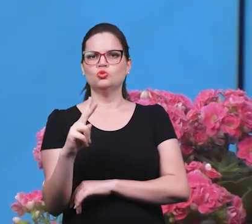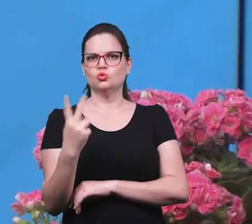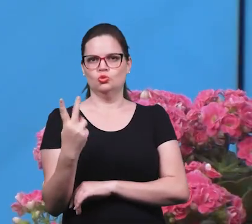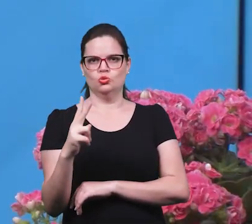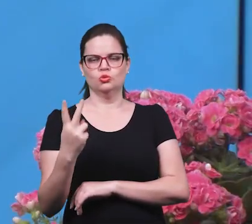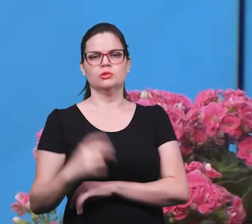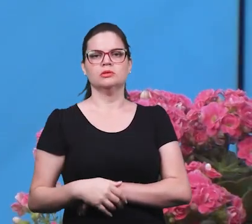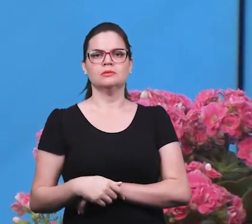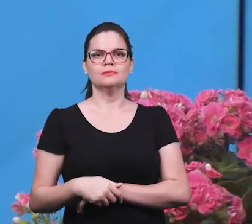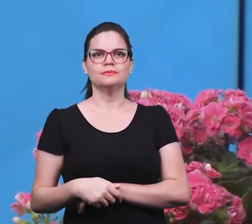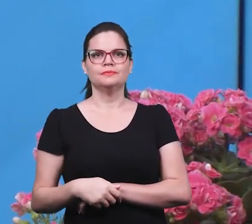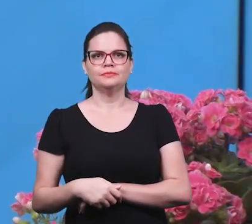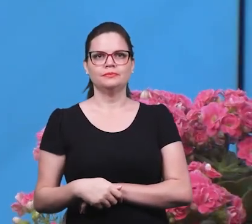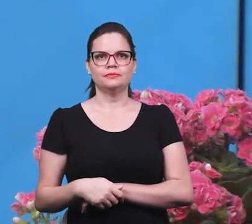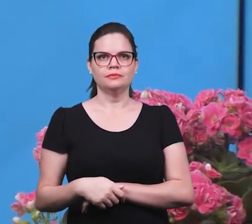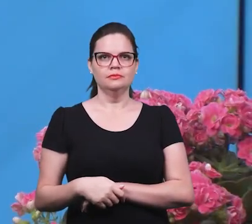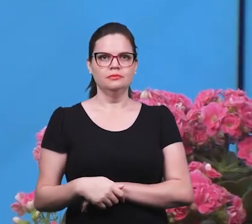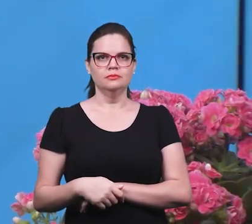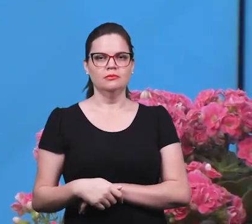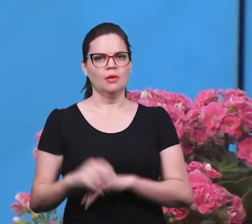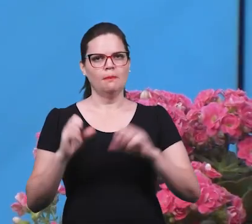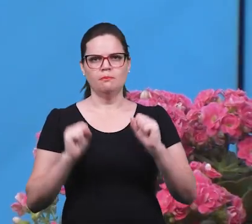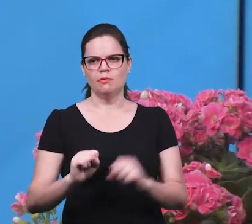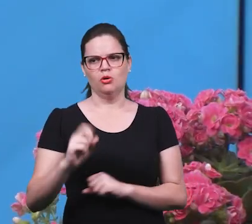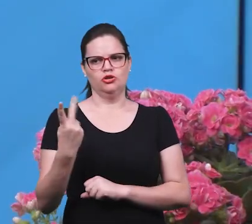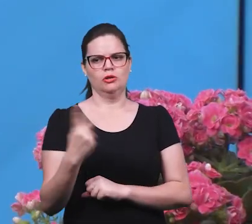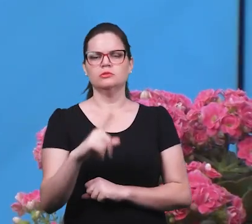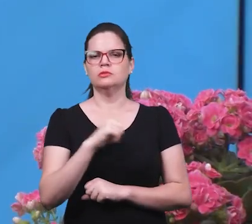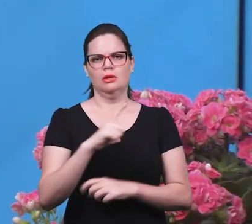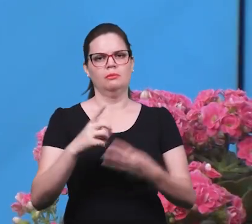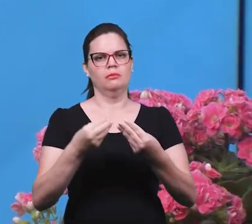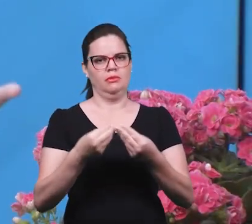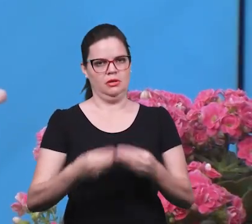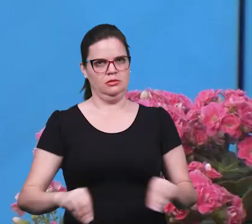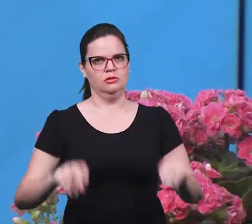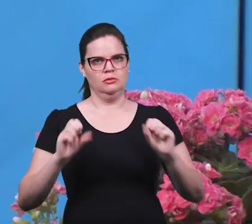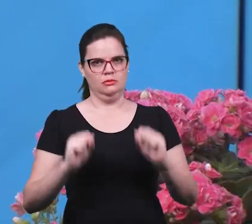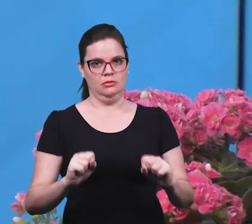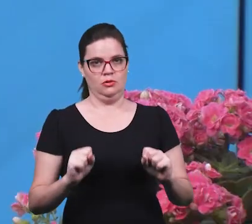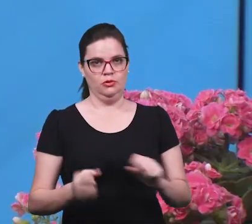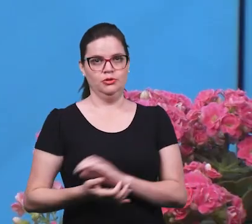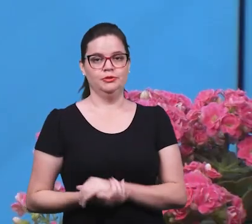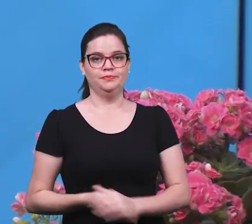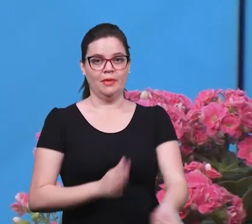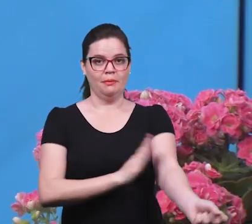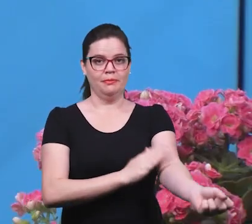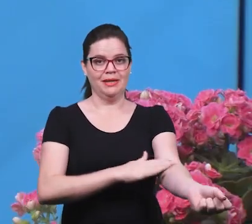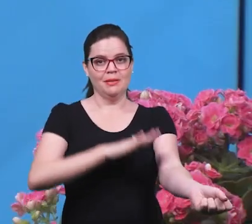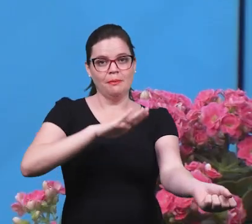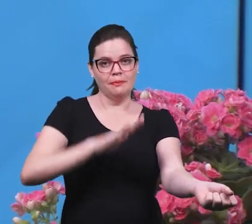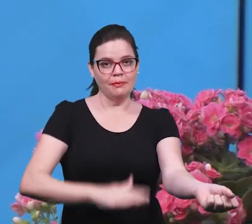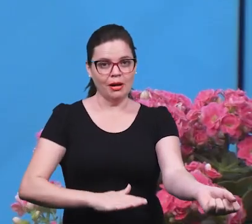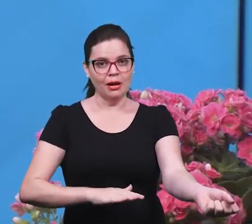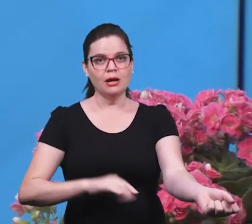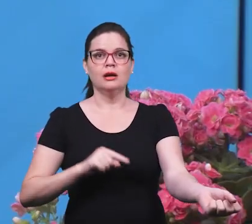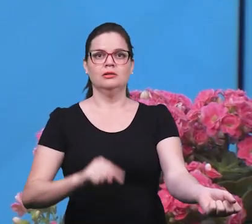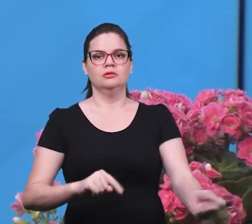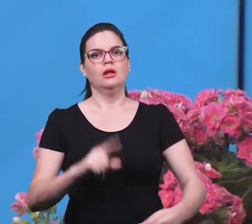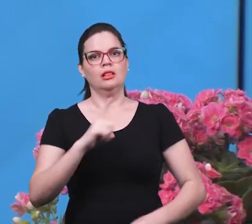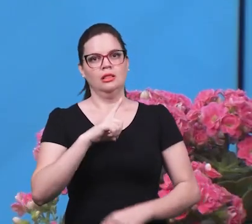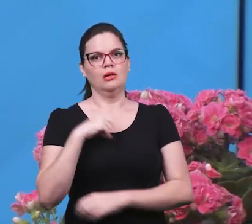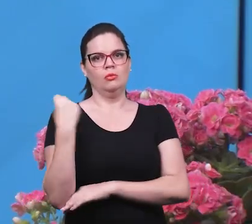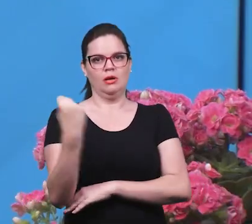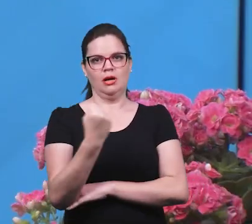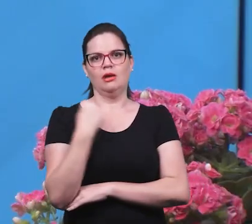da pressão que podem ser prejudiciais. Sim, A hipotensão, ela leva a uma